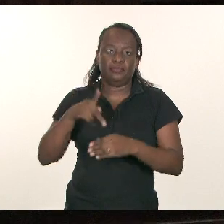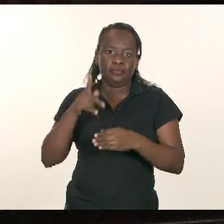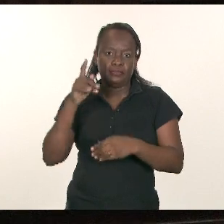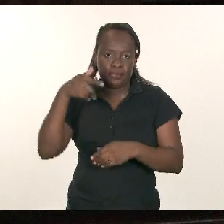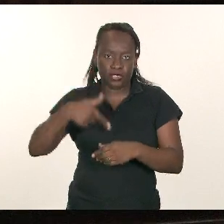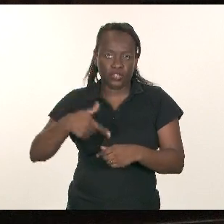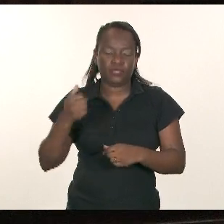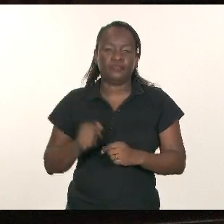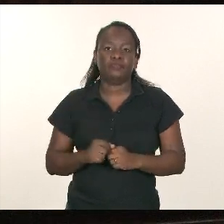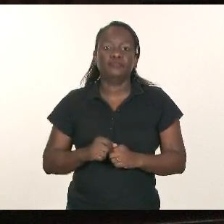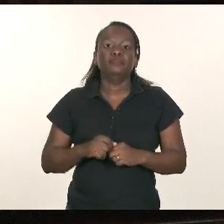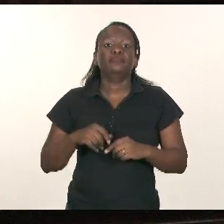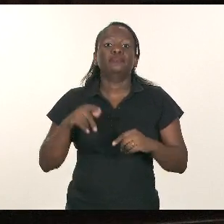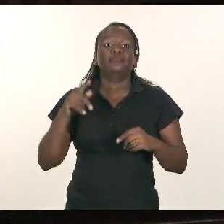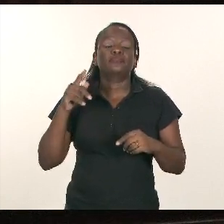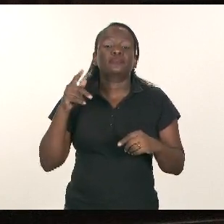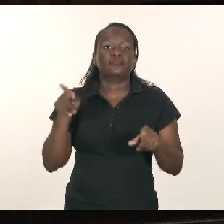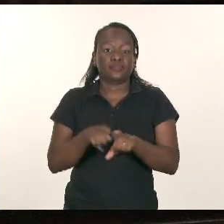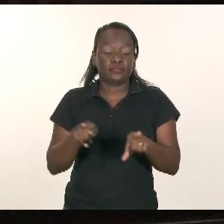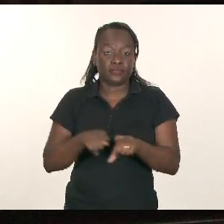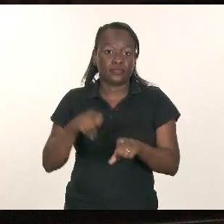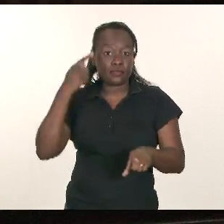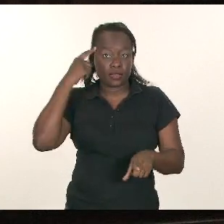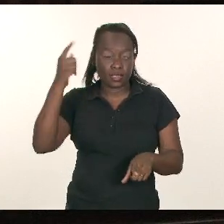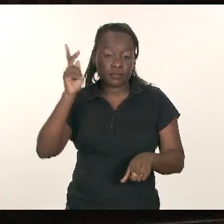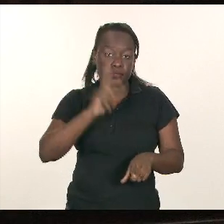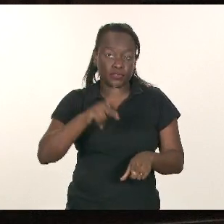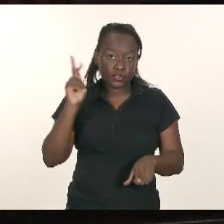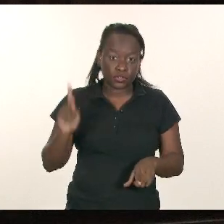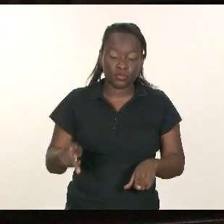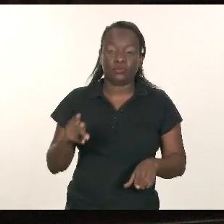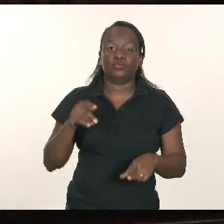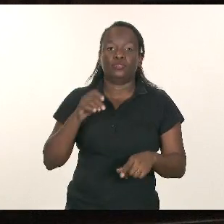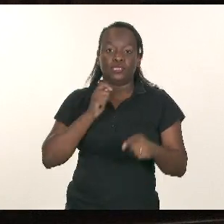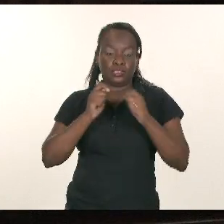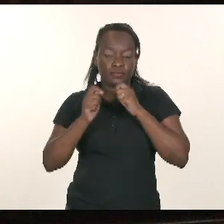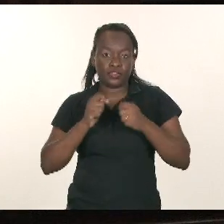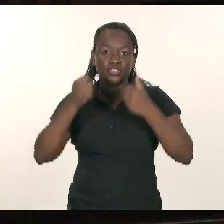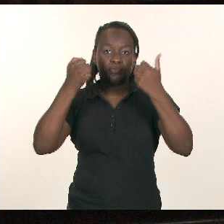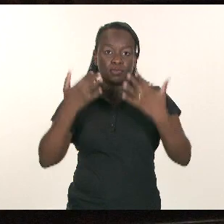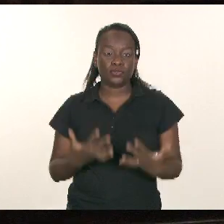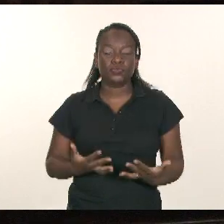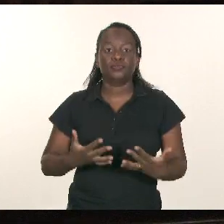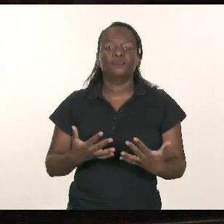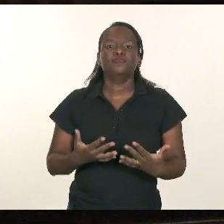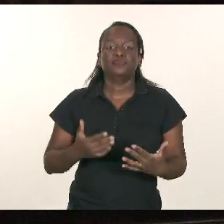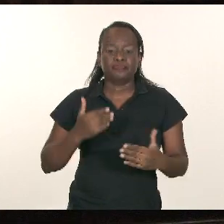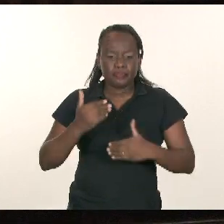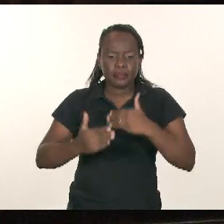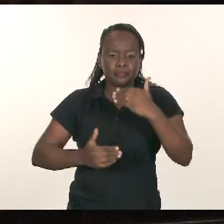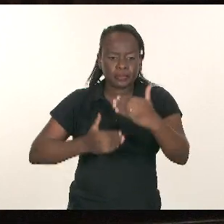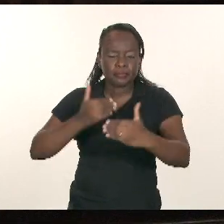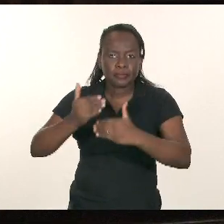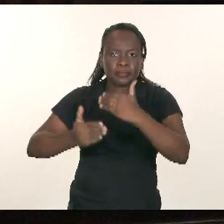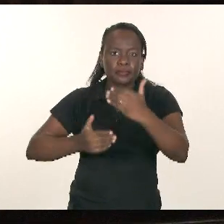Além disso, lembra o professor Mauro Osório na sua entrevista, que com o avanço,